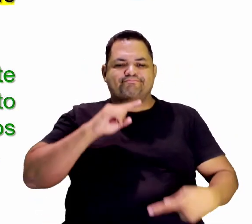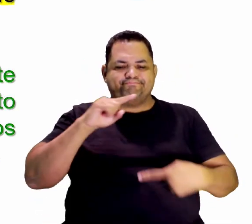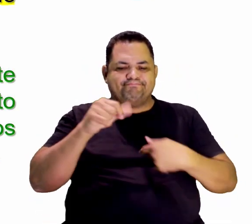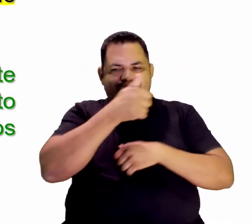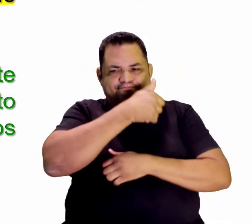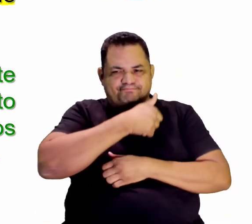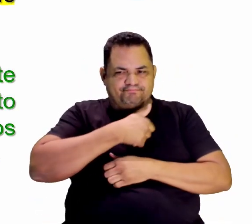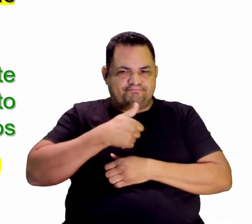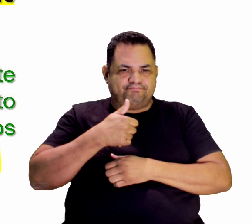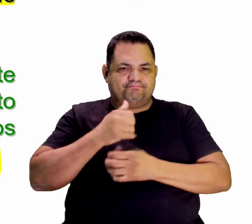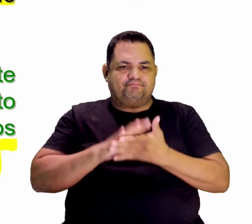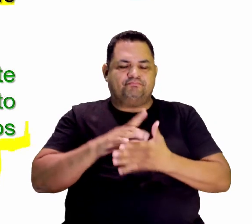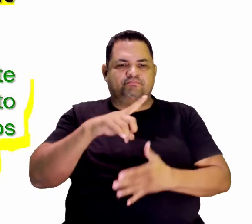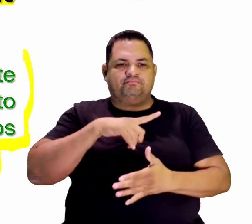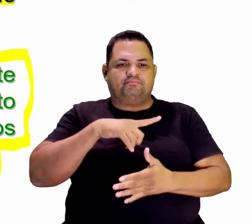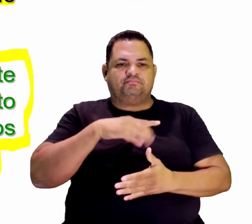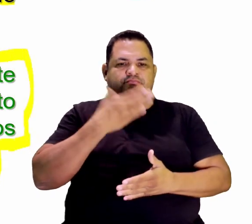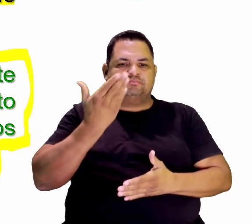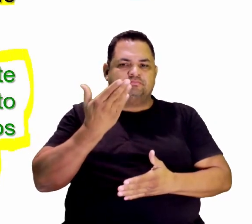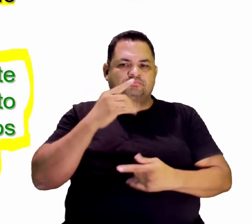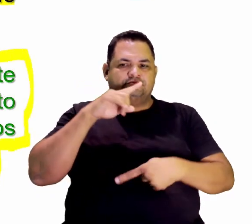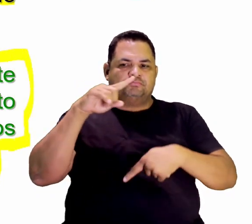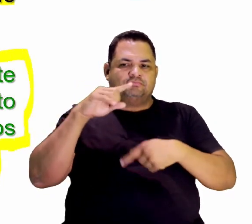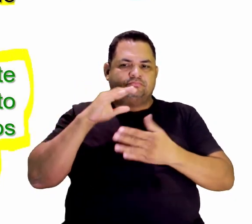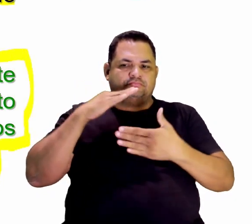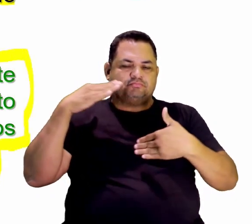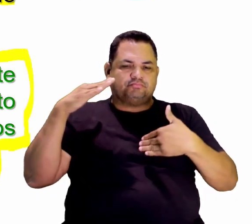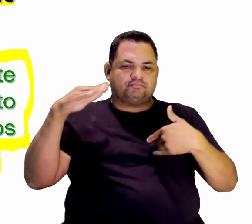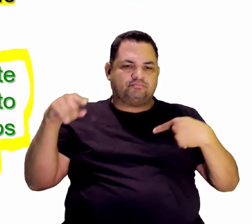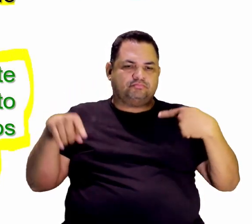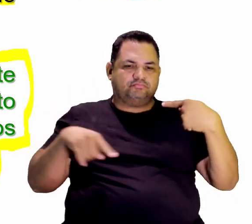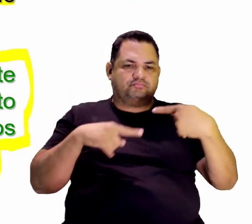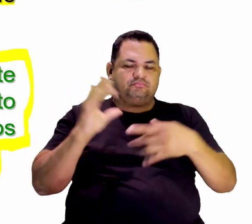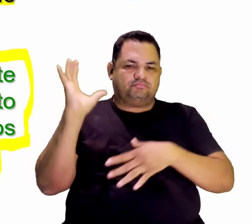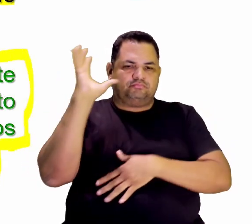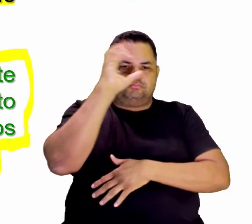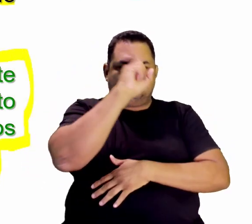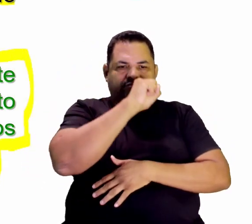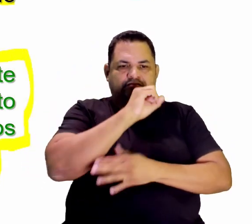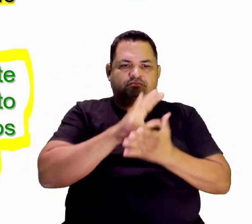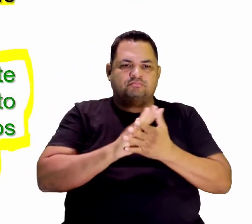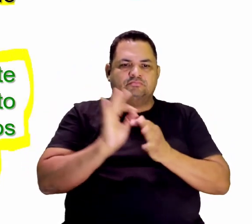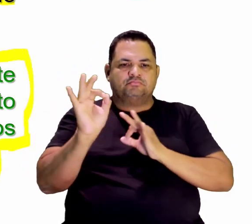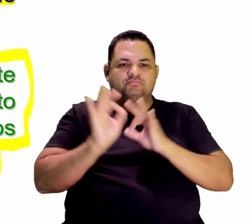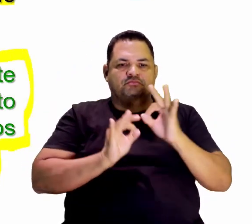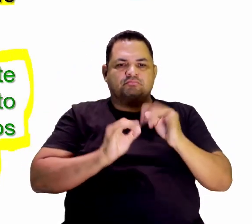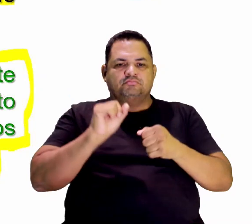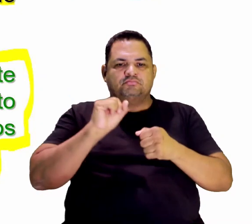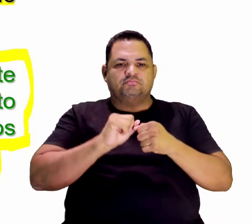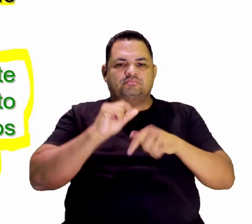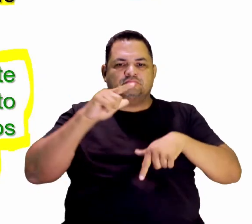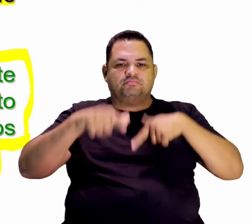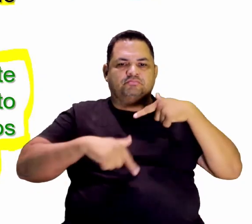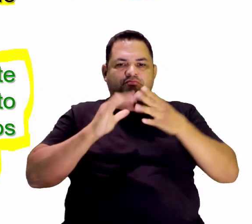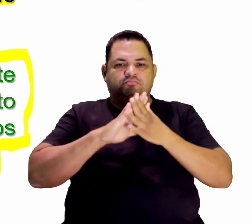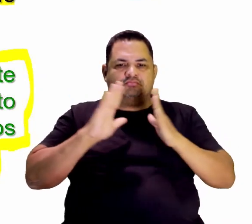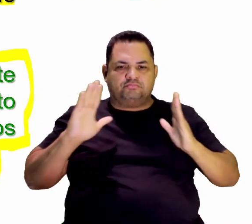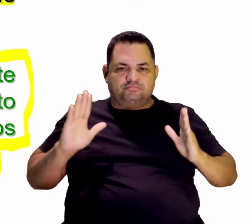corporais, referente aí a tipos e as formas de manifestação da atividade física e